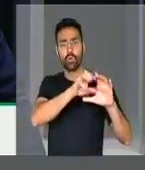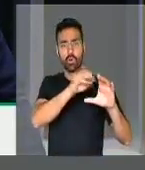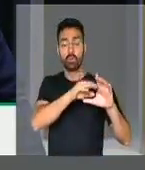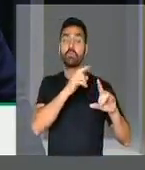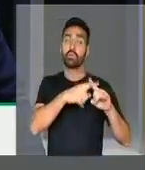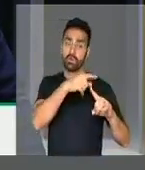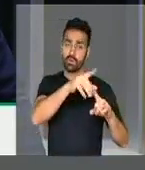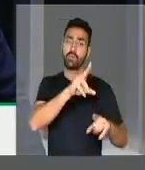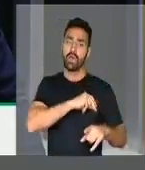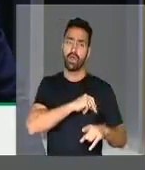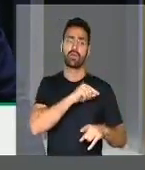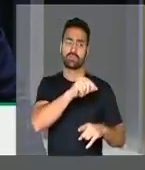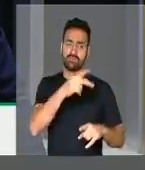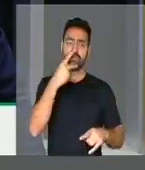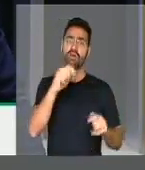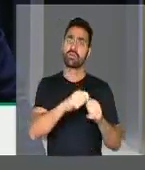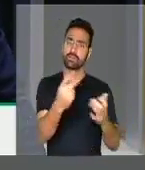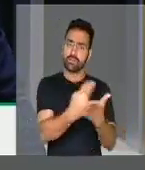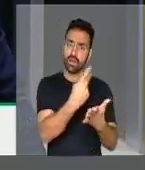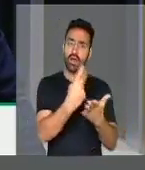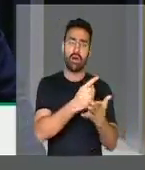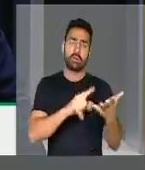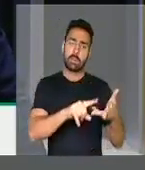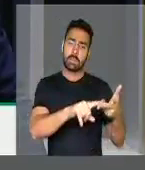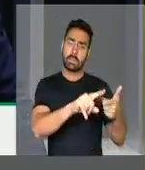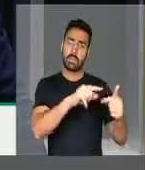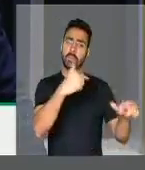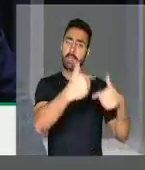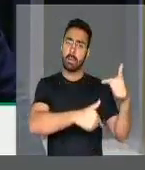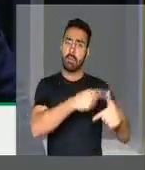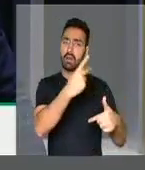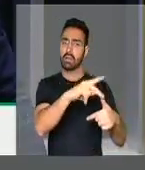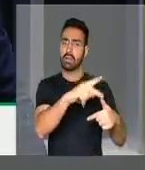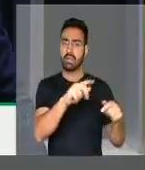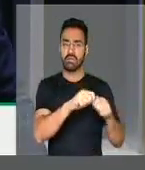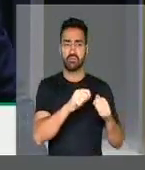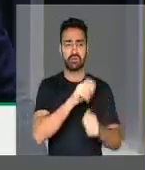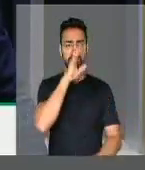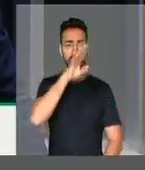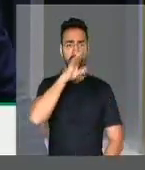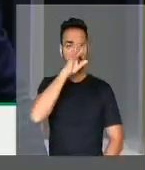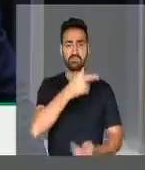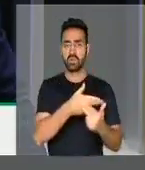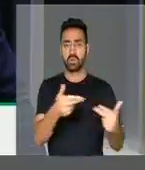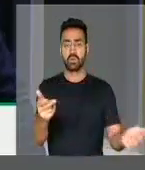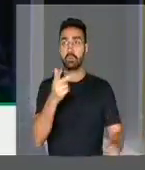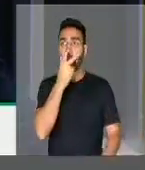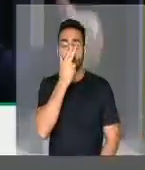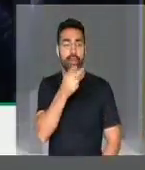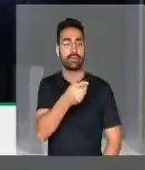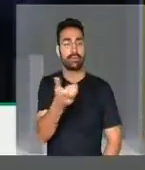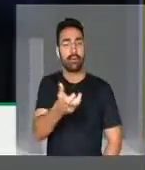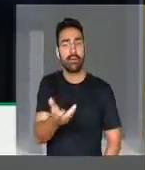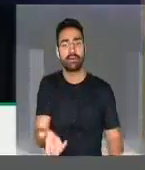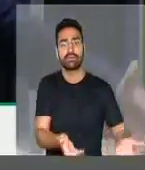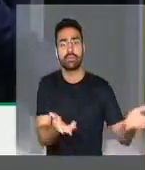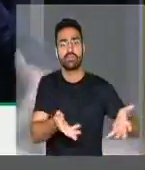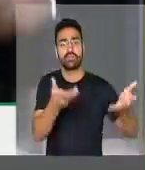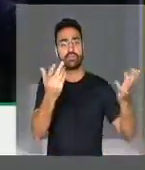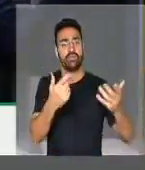que merece crítica do trabalho que ela faz para alimentar muitas vezes